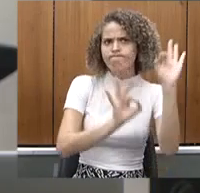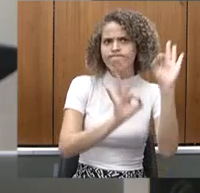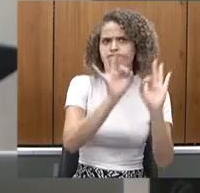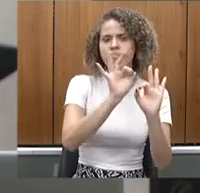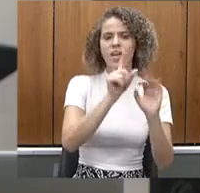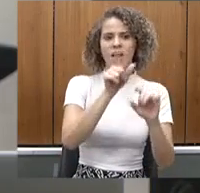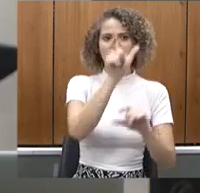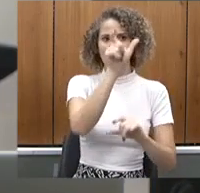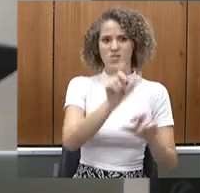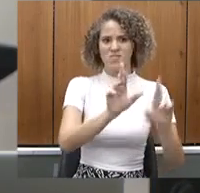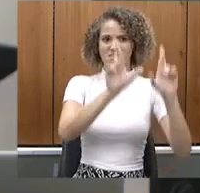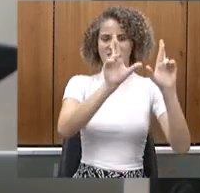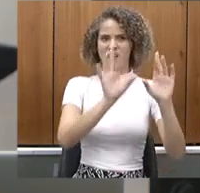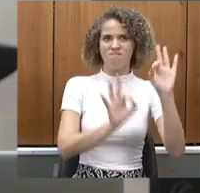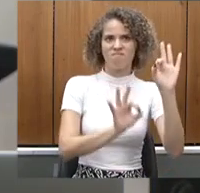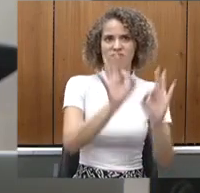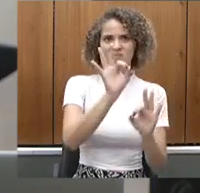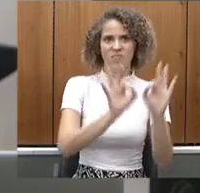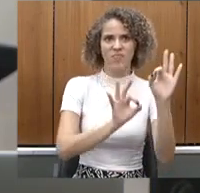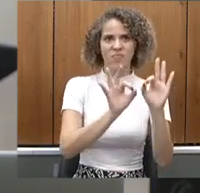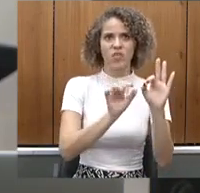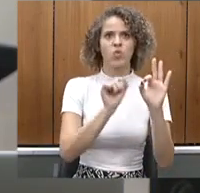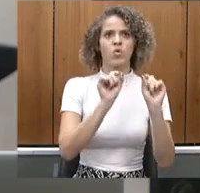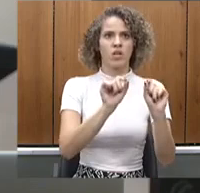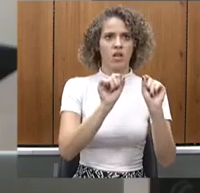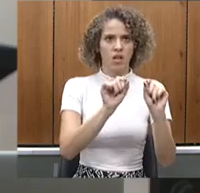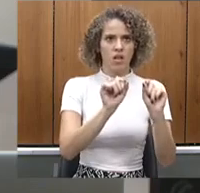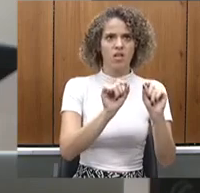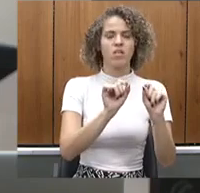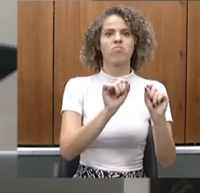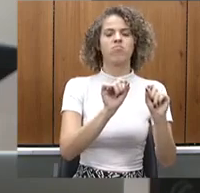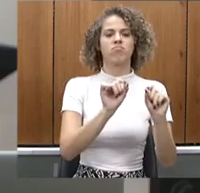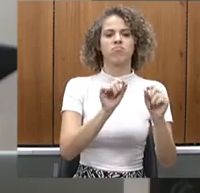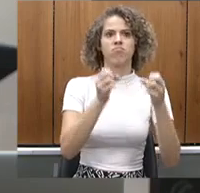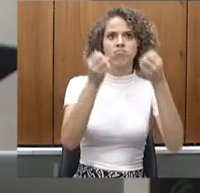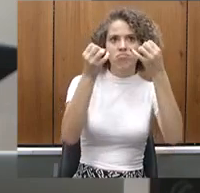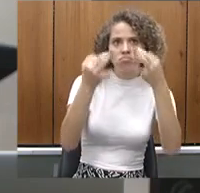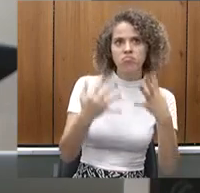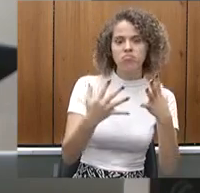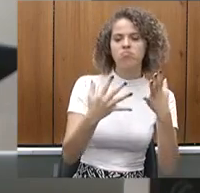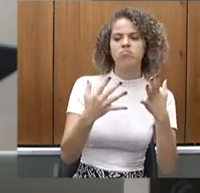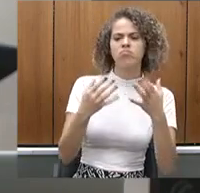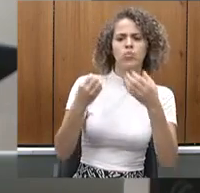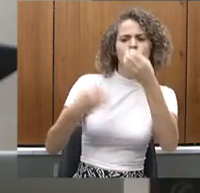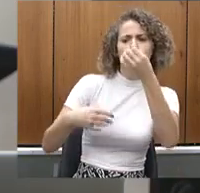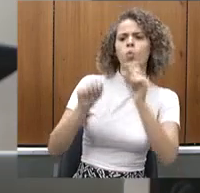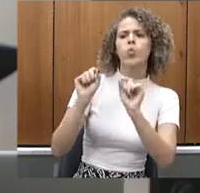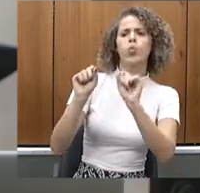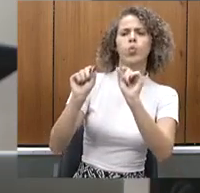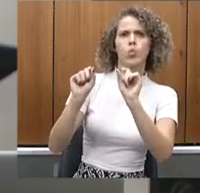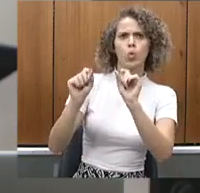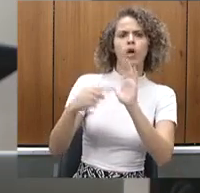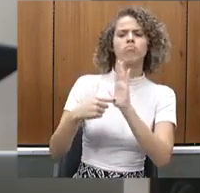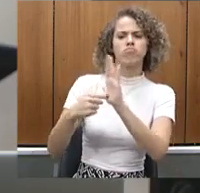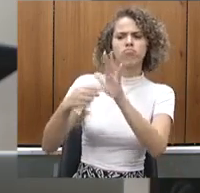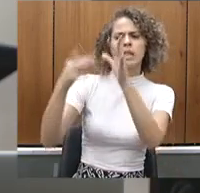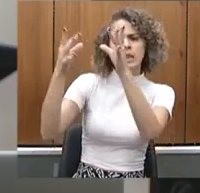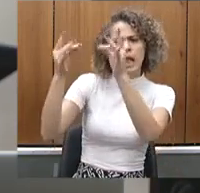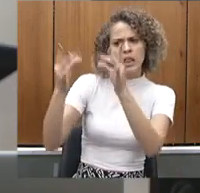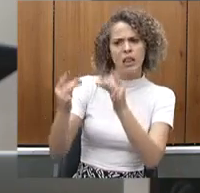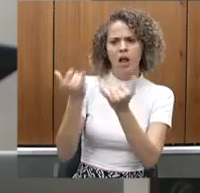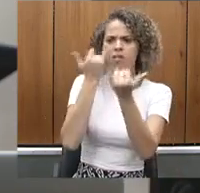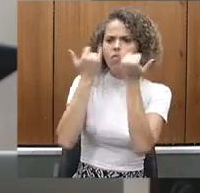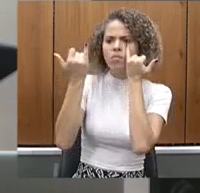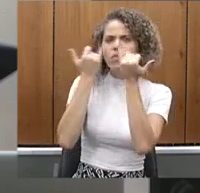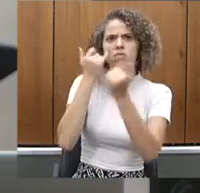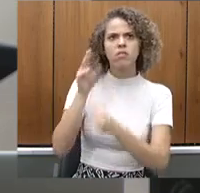consultoria Nós faremos Os questionamentos iniciais e em seguida passaremos os deputados